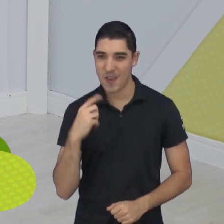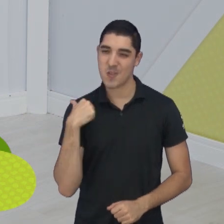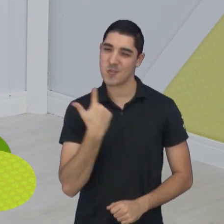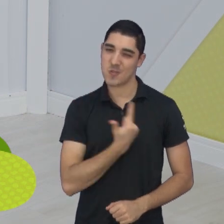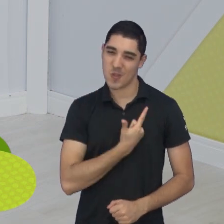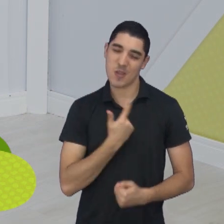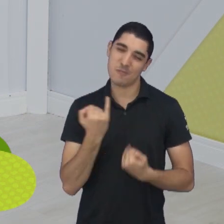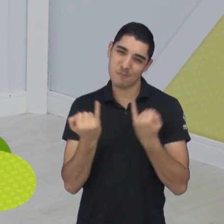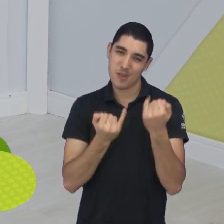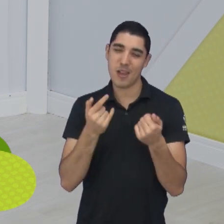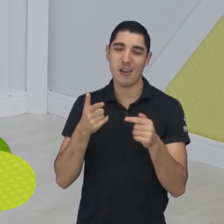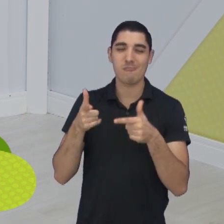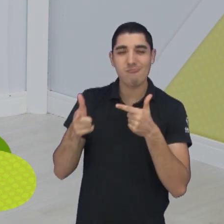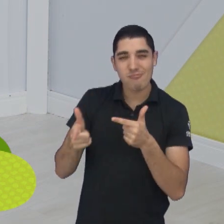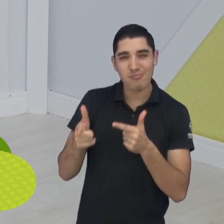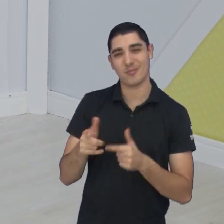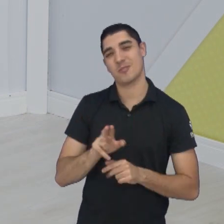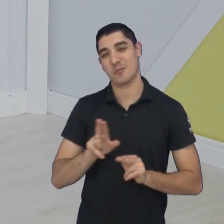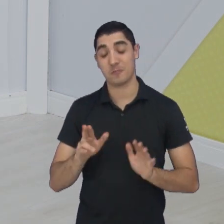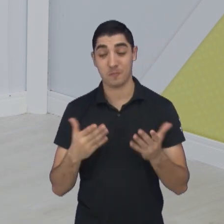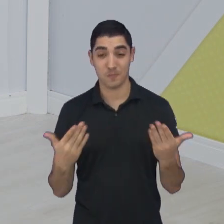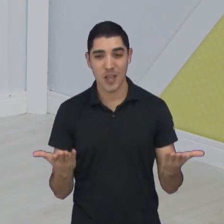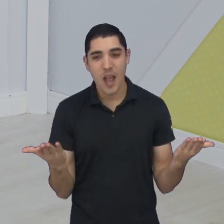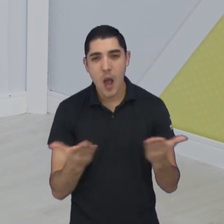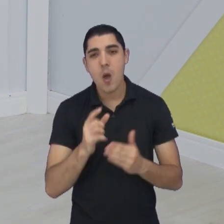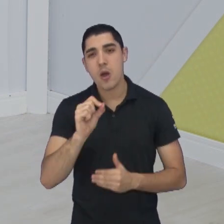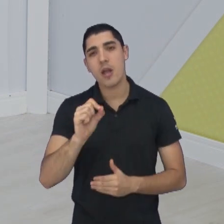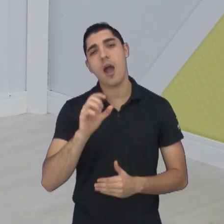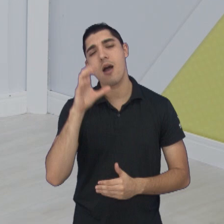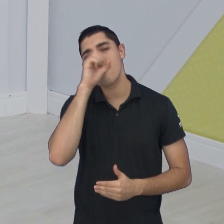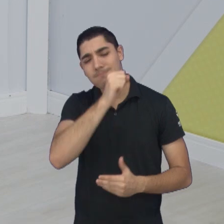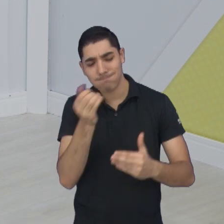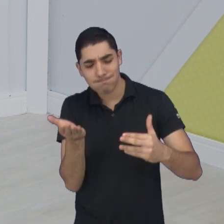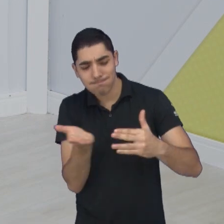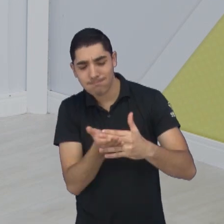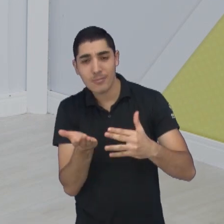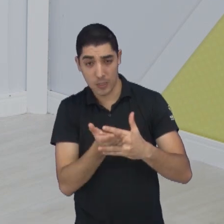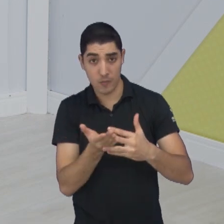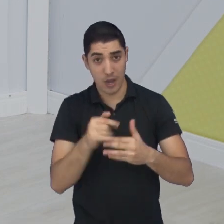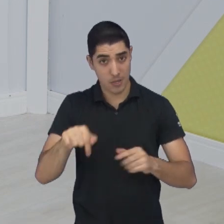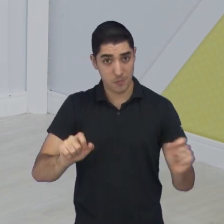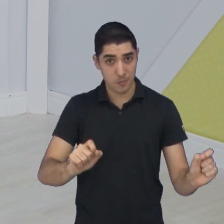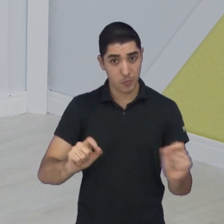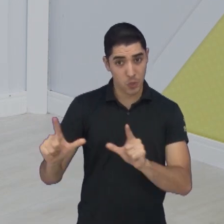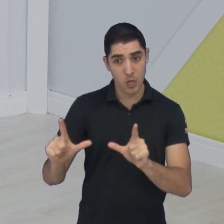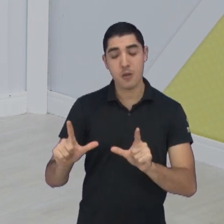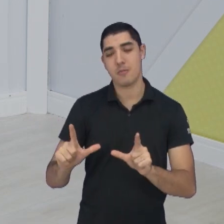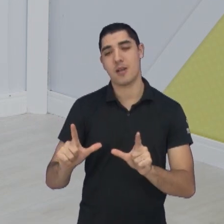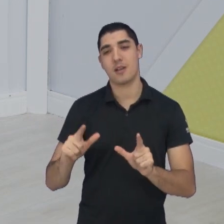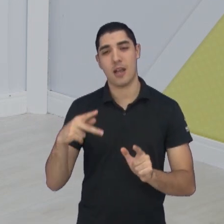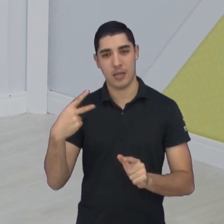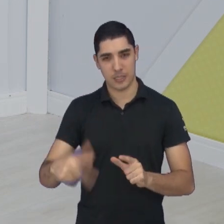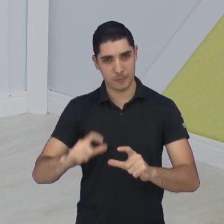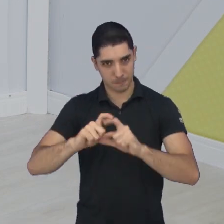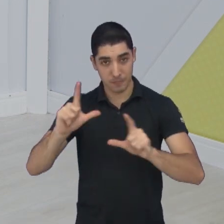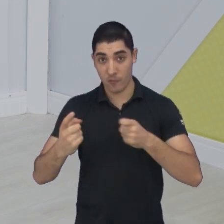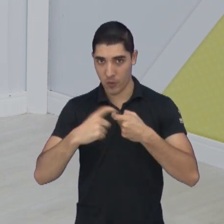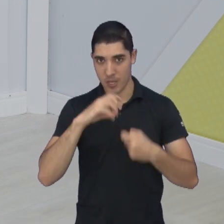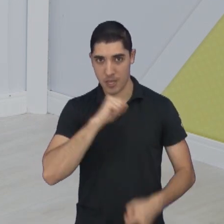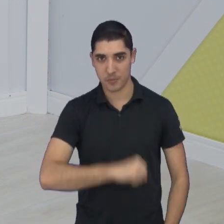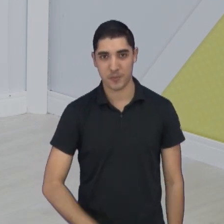no nosso Hora do Esporte, tá certo? Bruno, vamos fazer o seguinte, a gente vai para um breve intervalo aqui dentro do Hora do Esporte, da TV Câmara, a gente volta